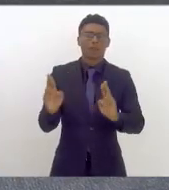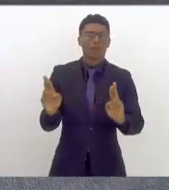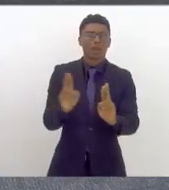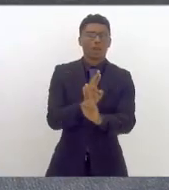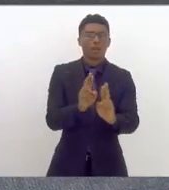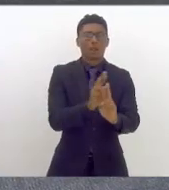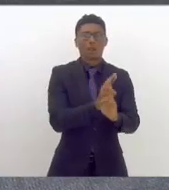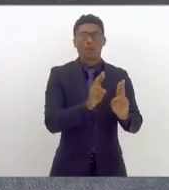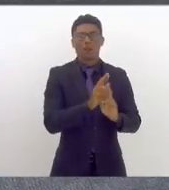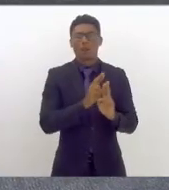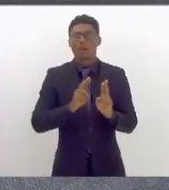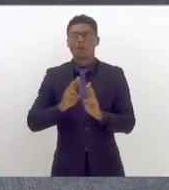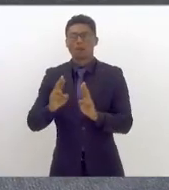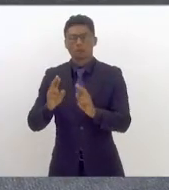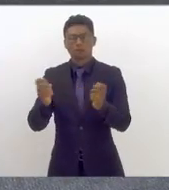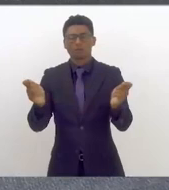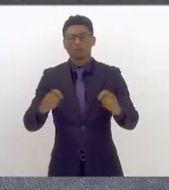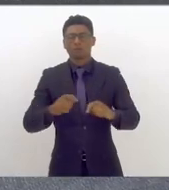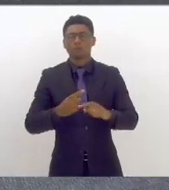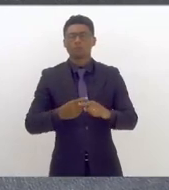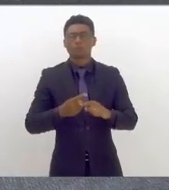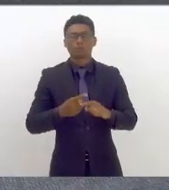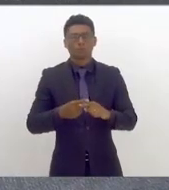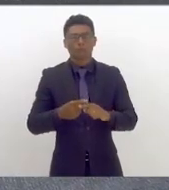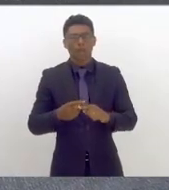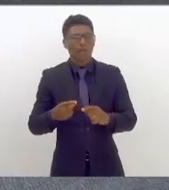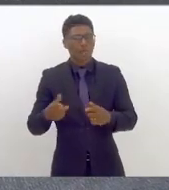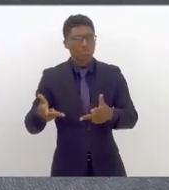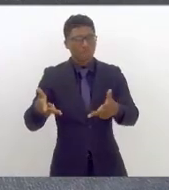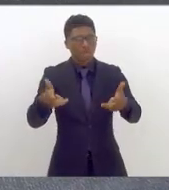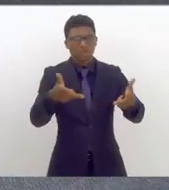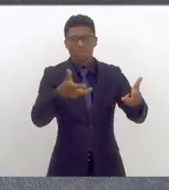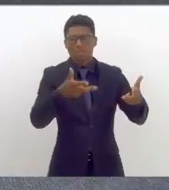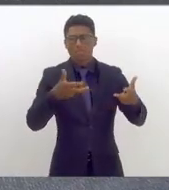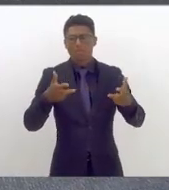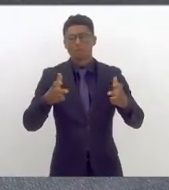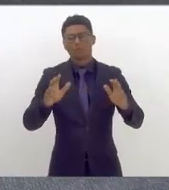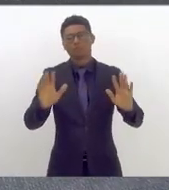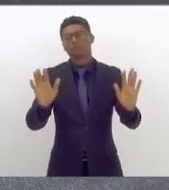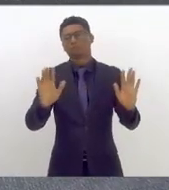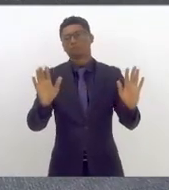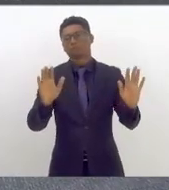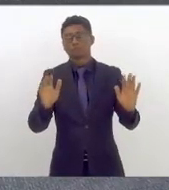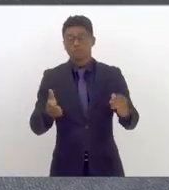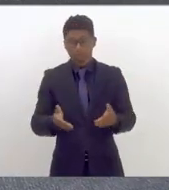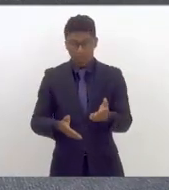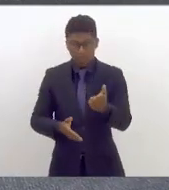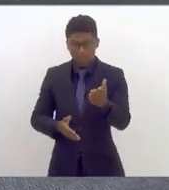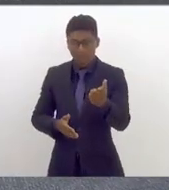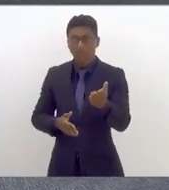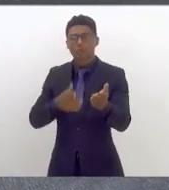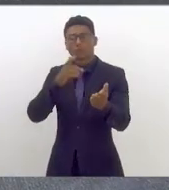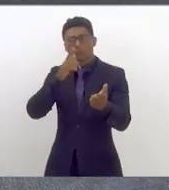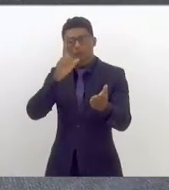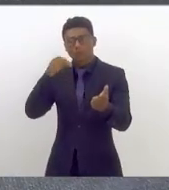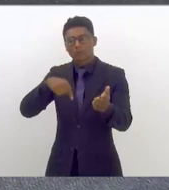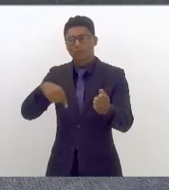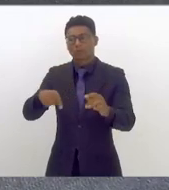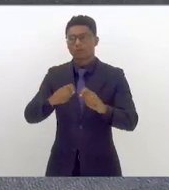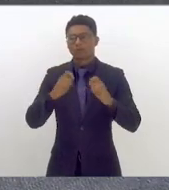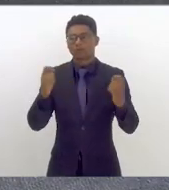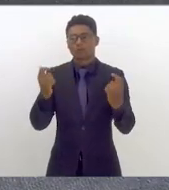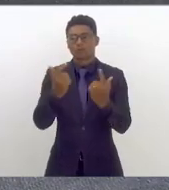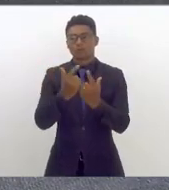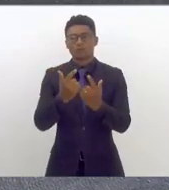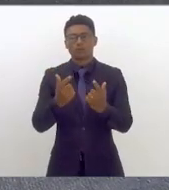pela exploração, pelo lucro mercantil. E Vossa Excelência tem conseguido trazer esse debate aqui para essa casa,